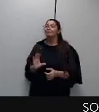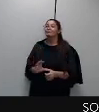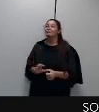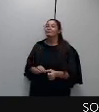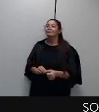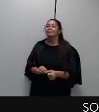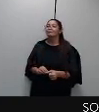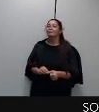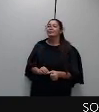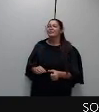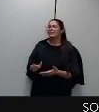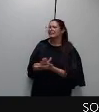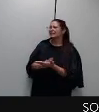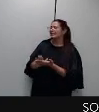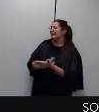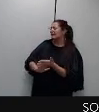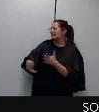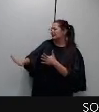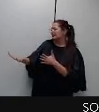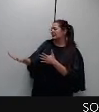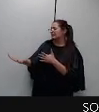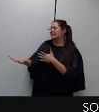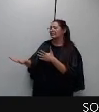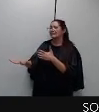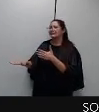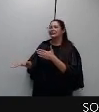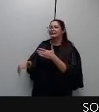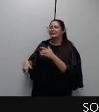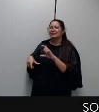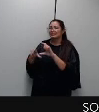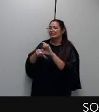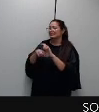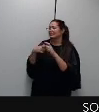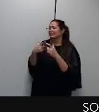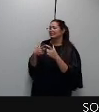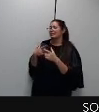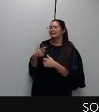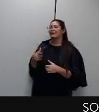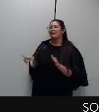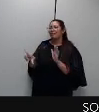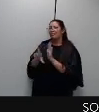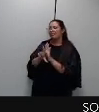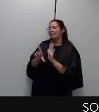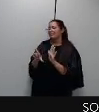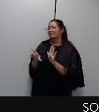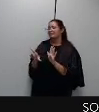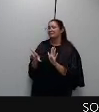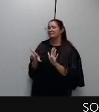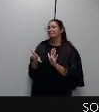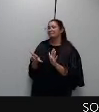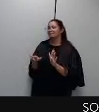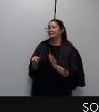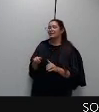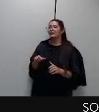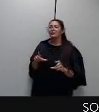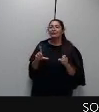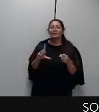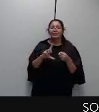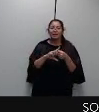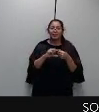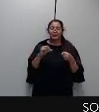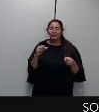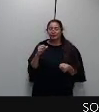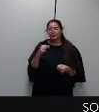que nada substitui Abrir animated definir responsável tributário então é um artigo 124